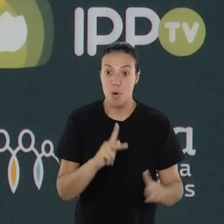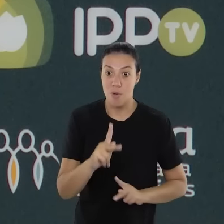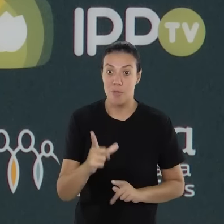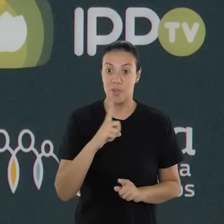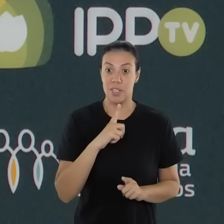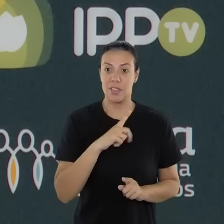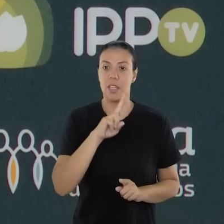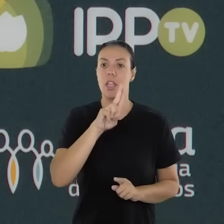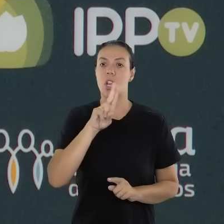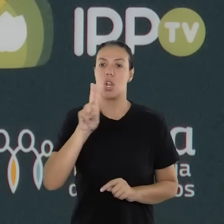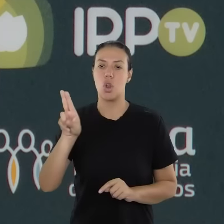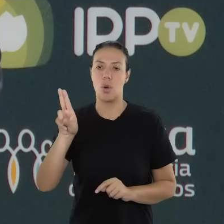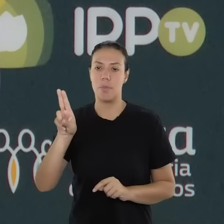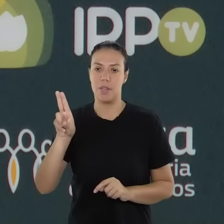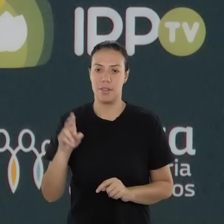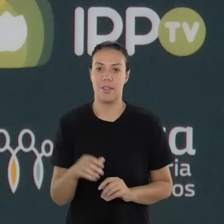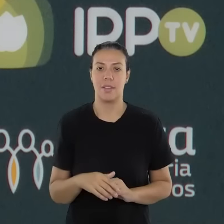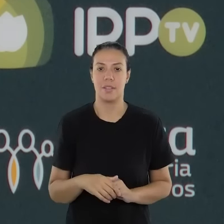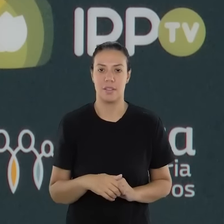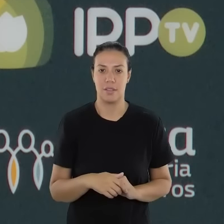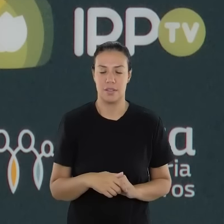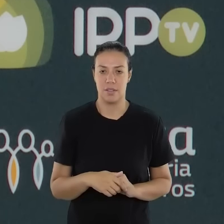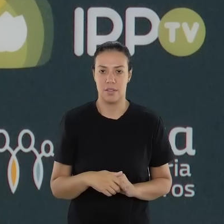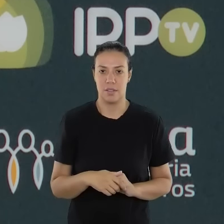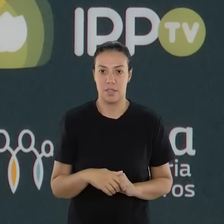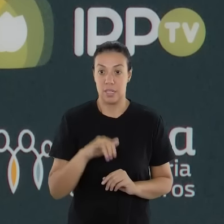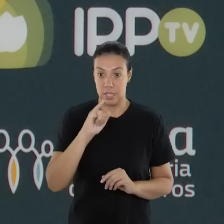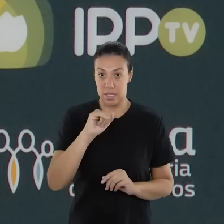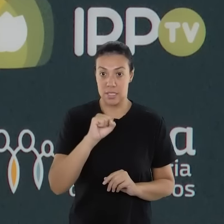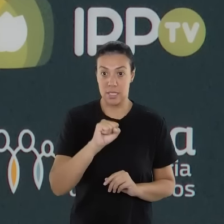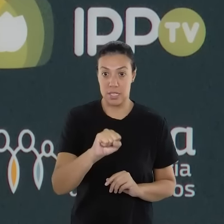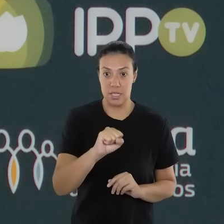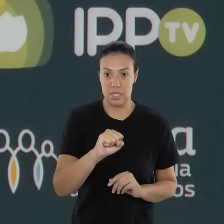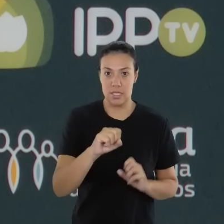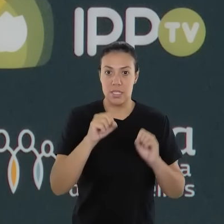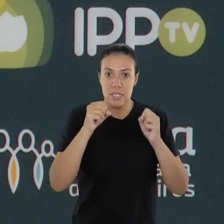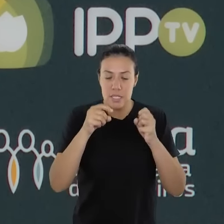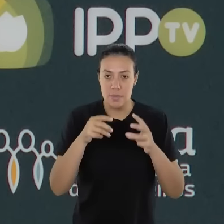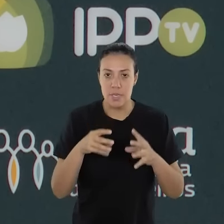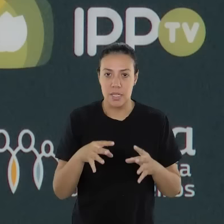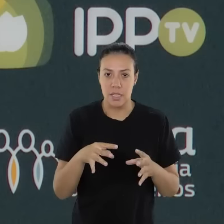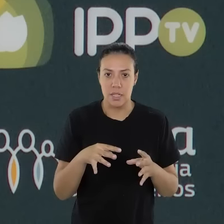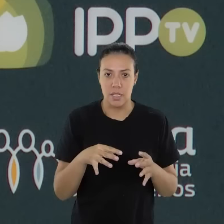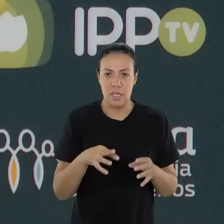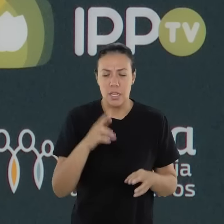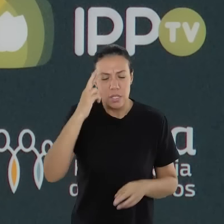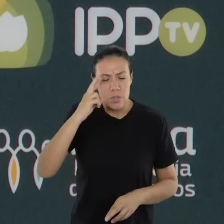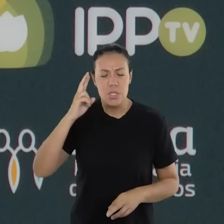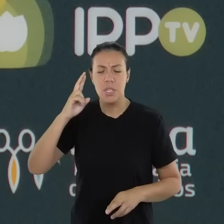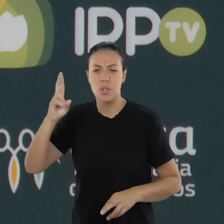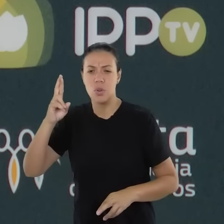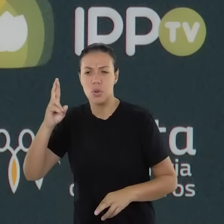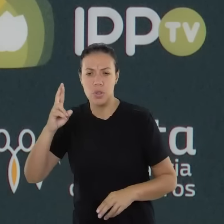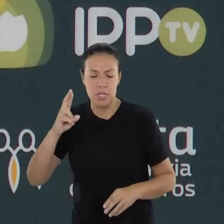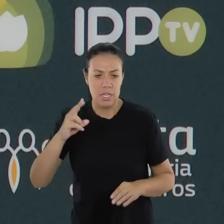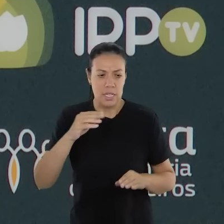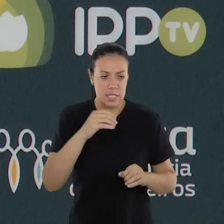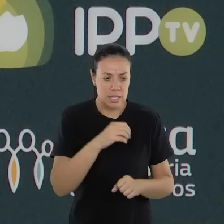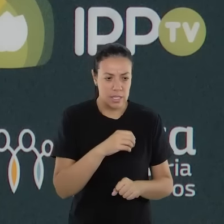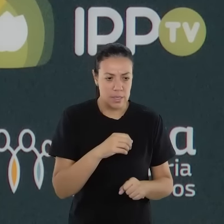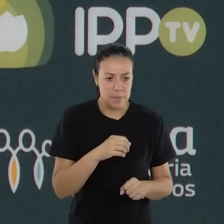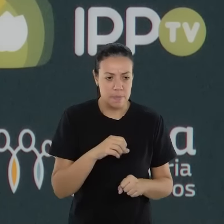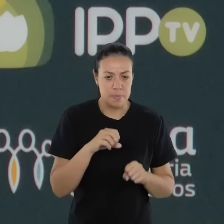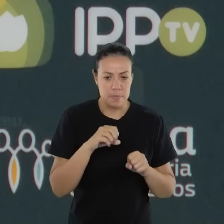Diz lá, Isaías 43:1, mas agora assim diz o Senhor que te criou, Jacó, e que te formou, Israel: